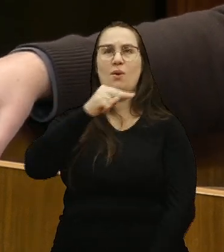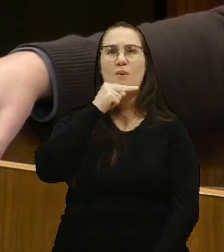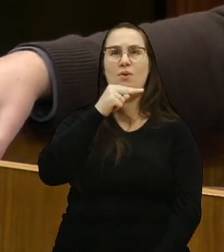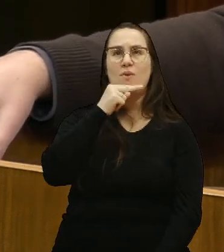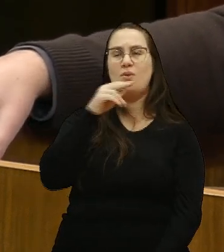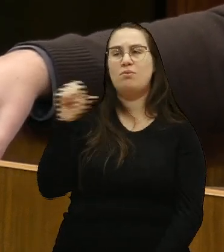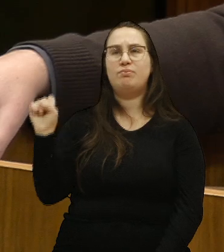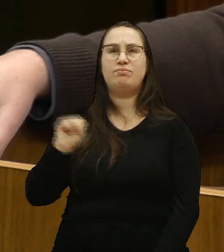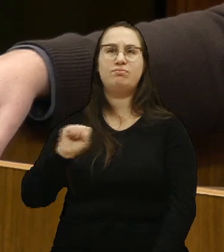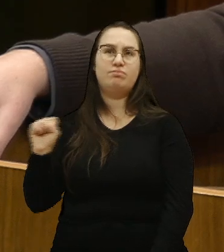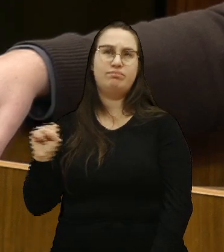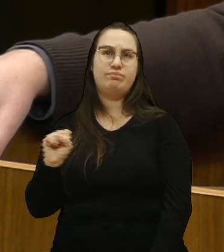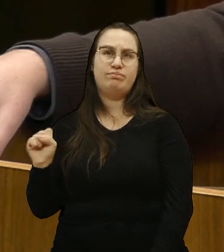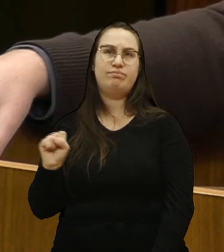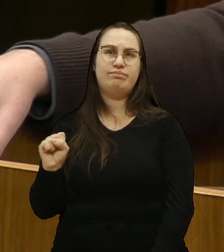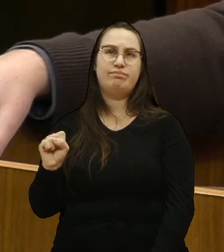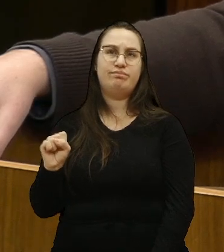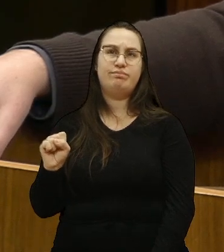um sobrinho.